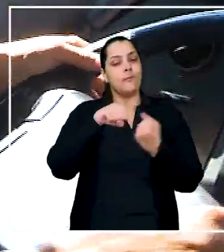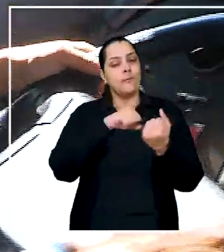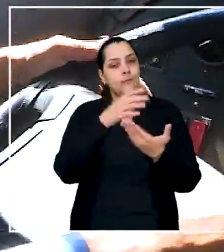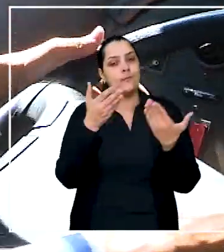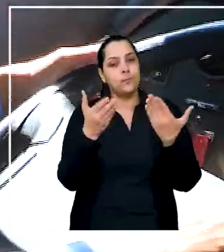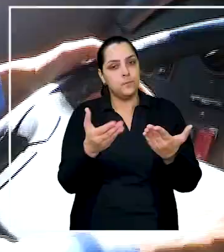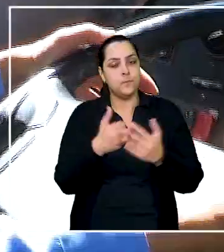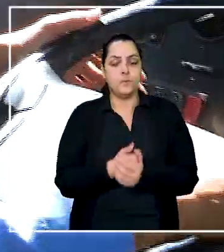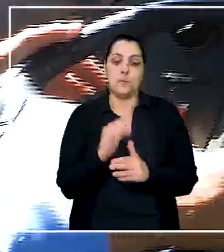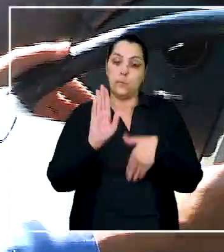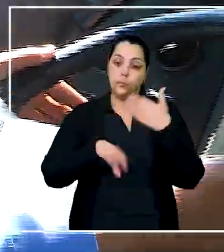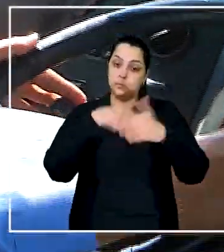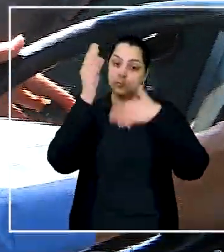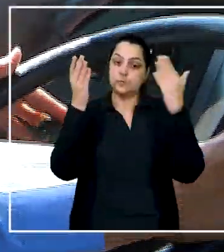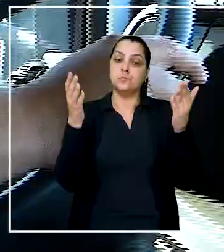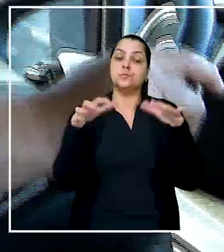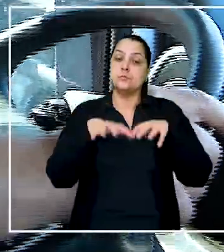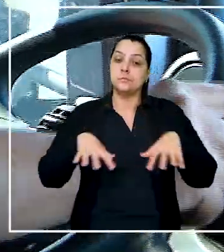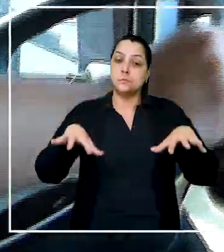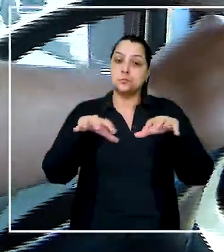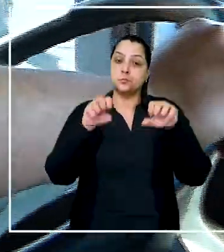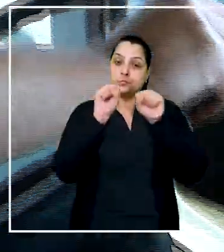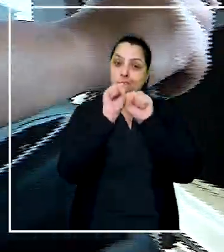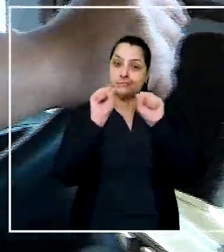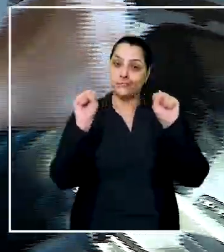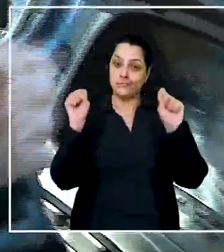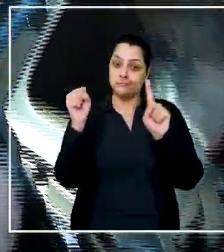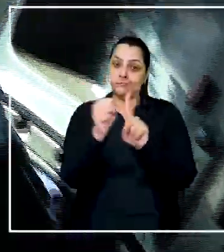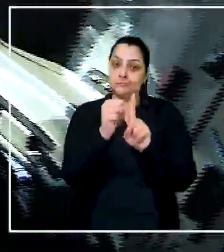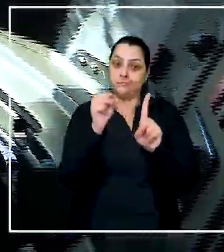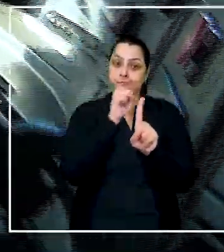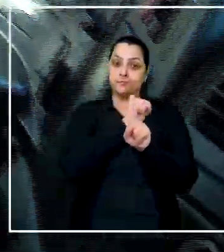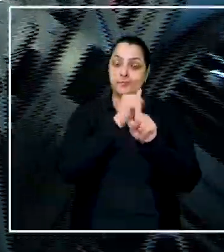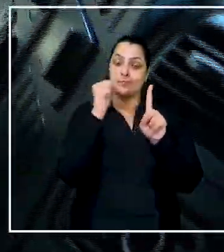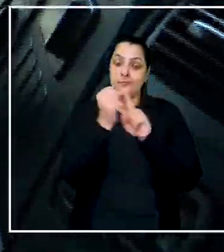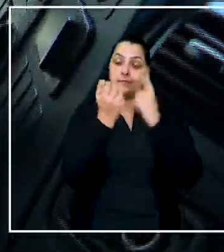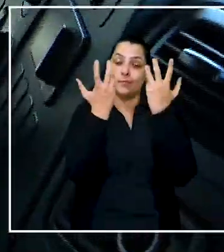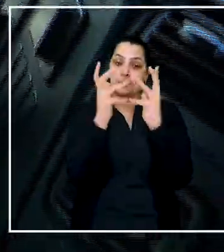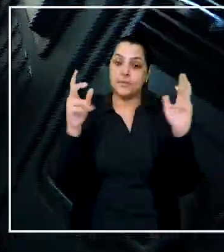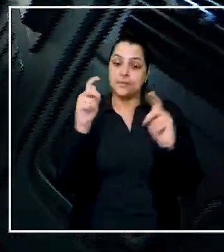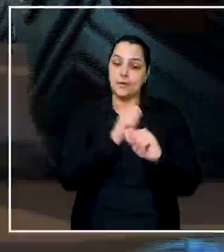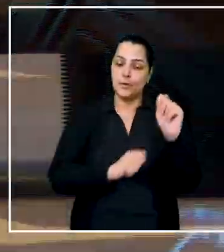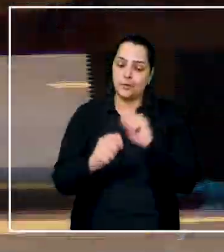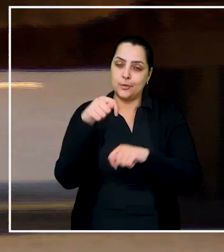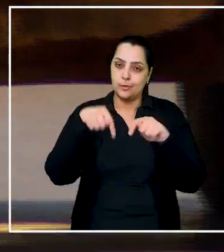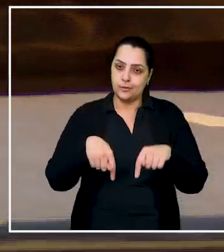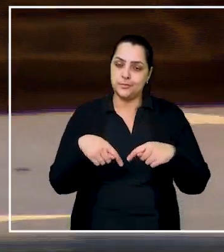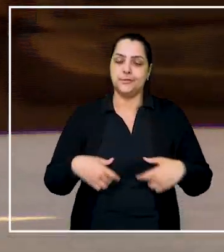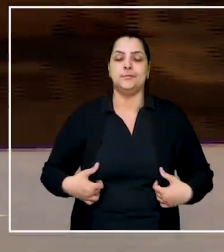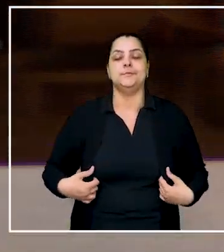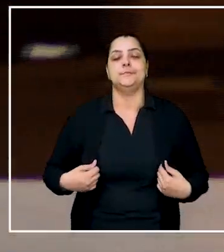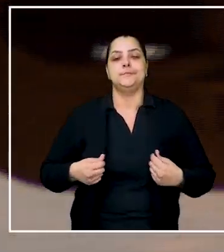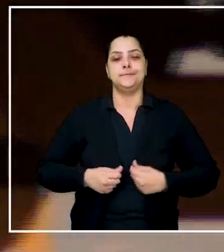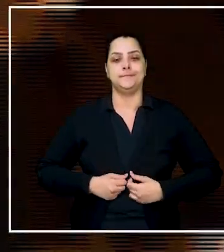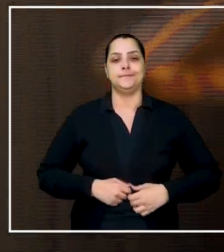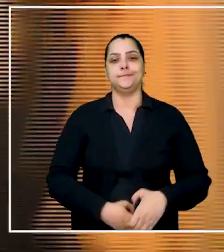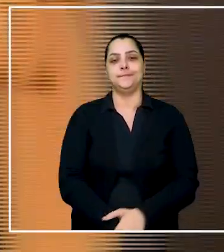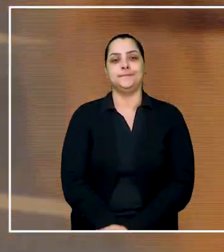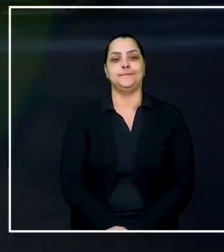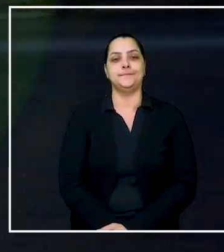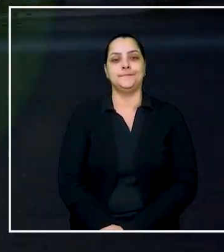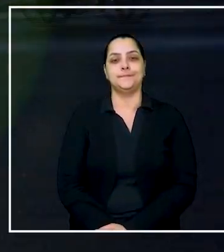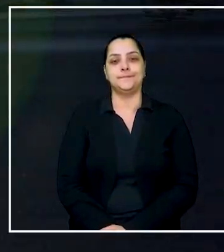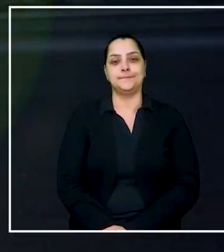desenvolvimento sustentável com avanços nas esferas social, ambiental e econômica do país.